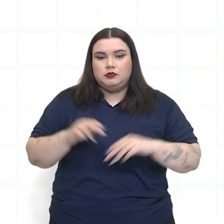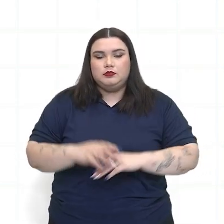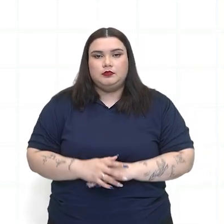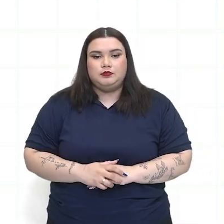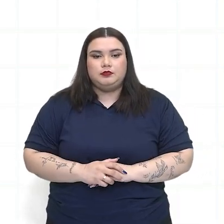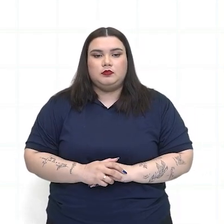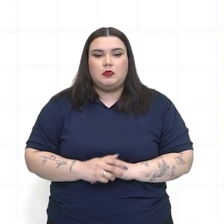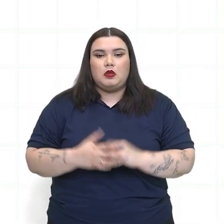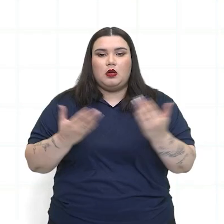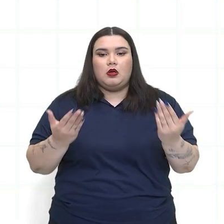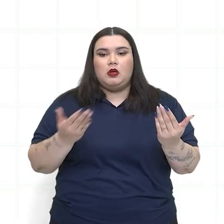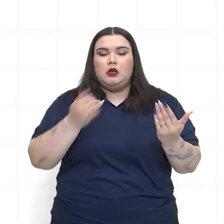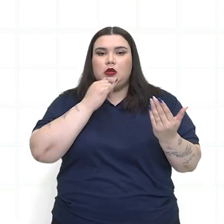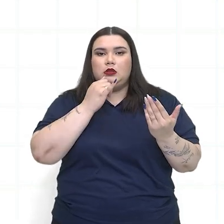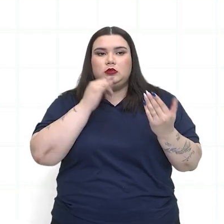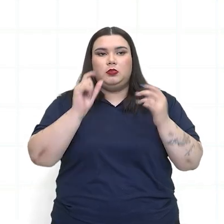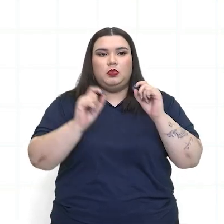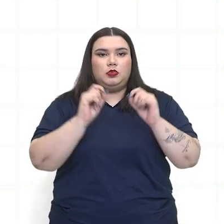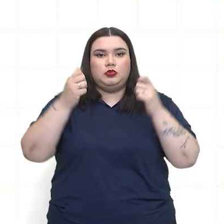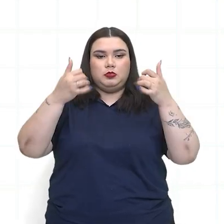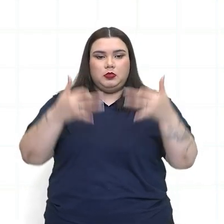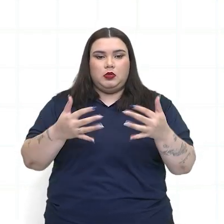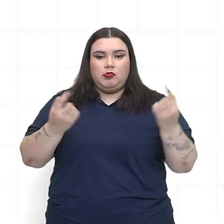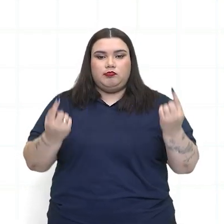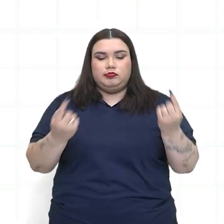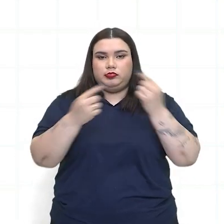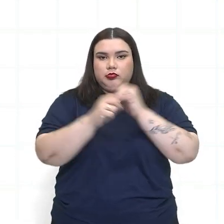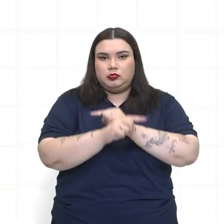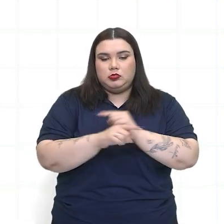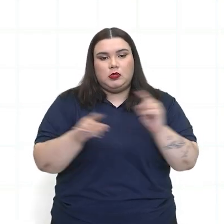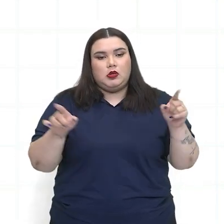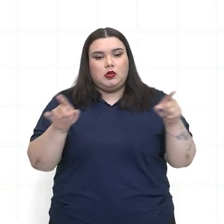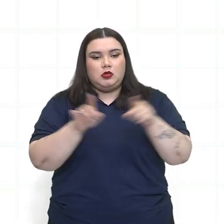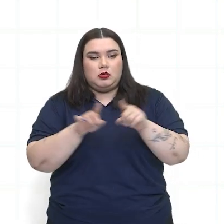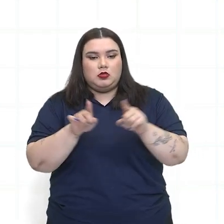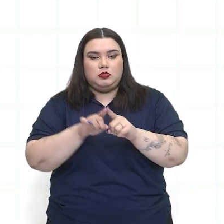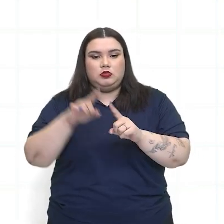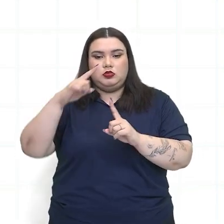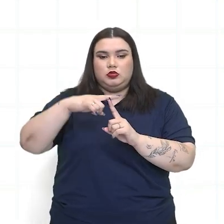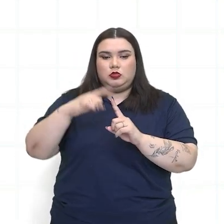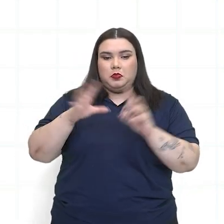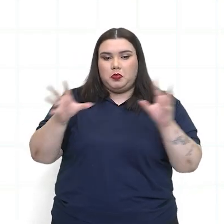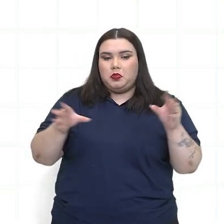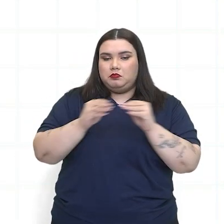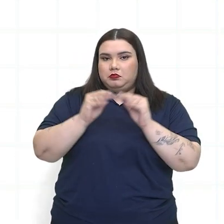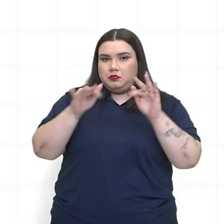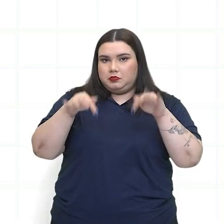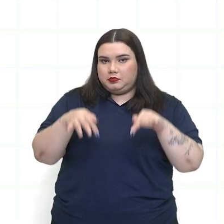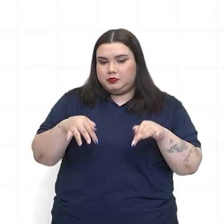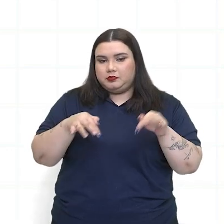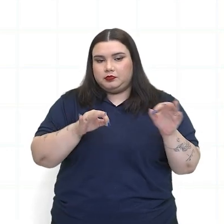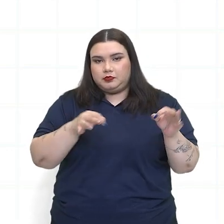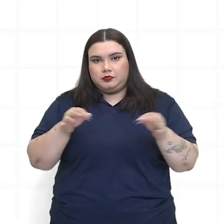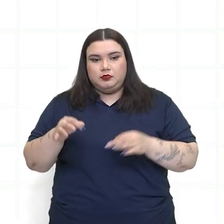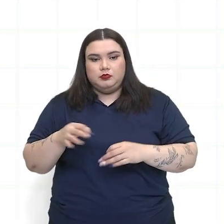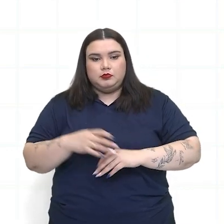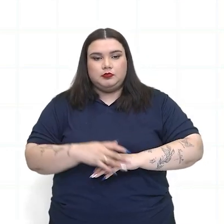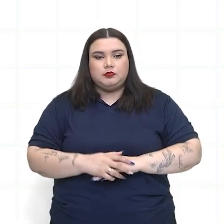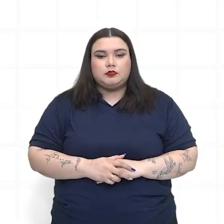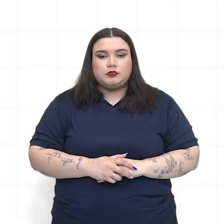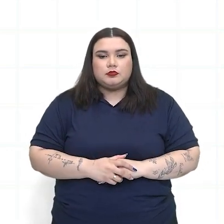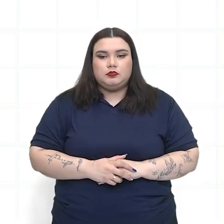adversativas, ou seja, com a ideia contrária, ideia de adversidade. E ainda as conclusivas, aquelas que trazem a ideia de